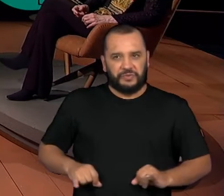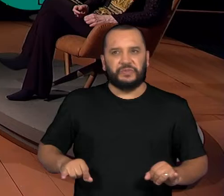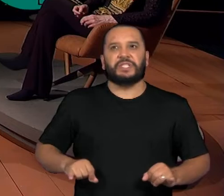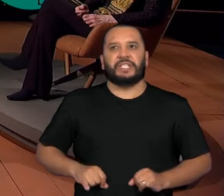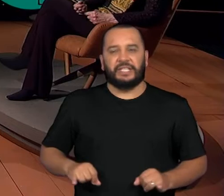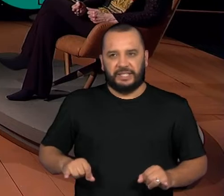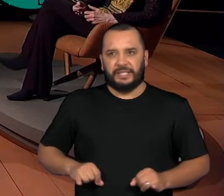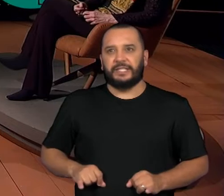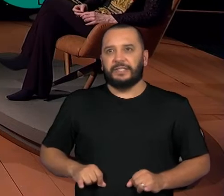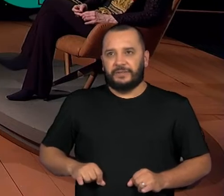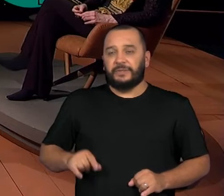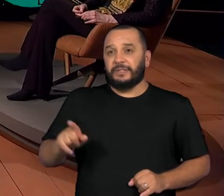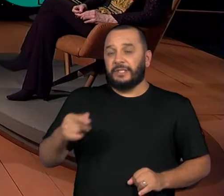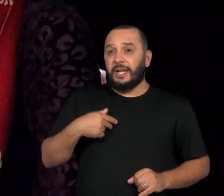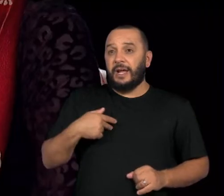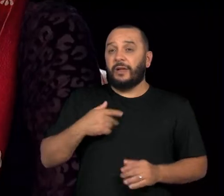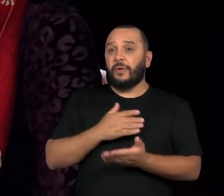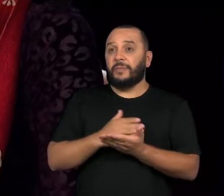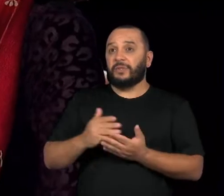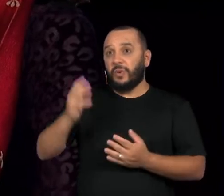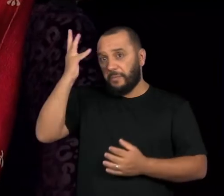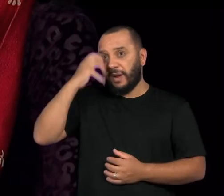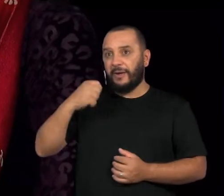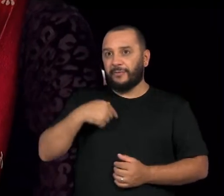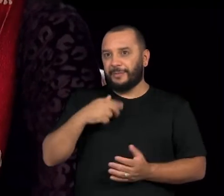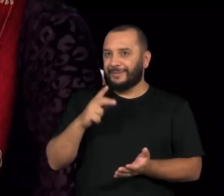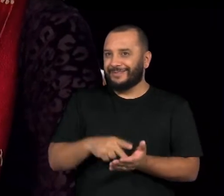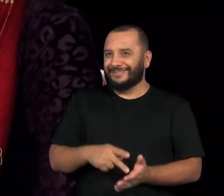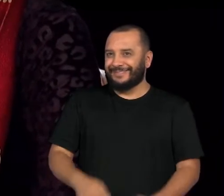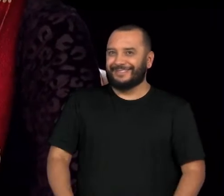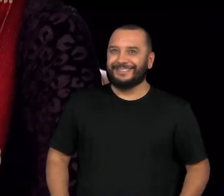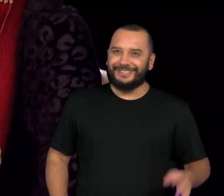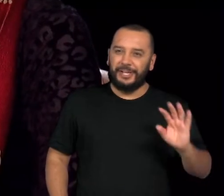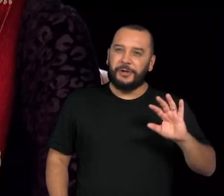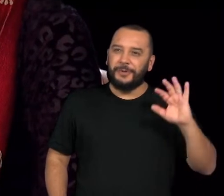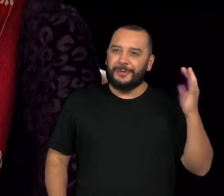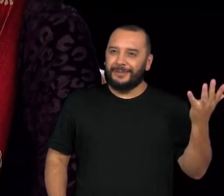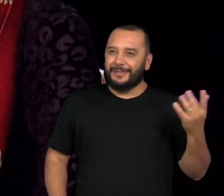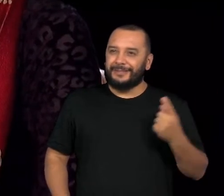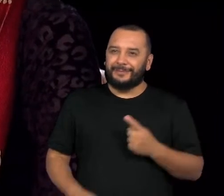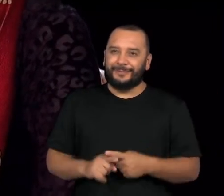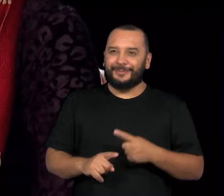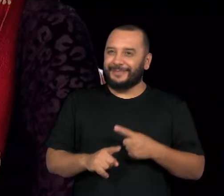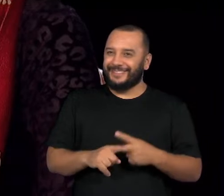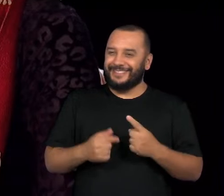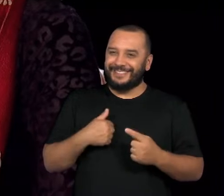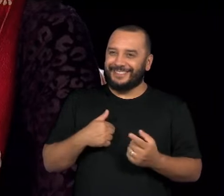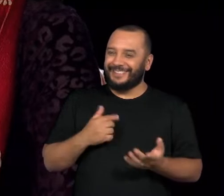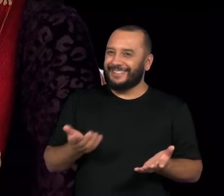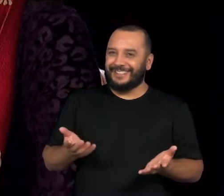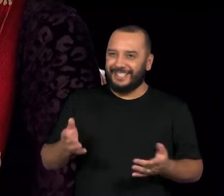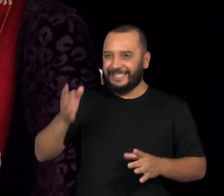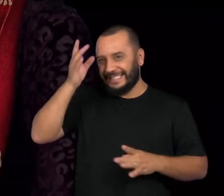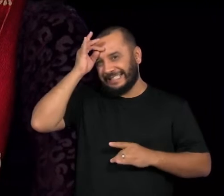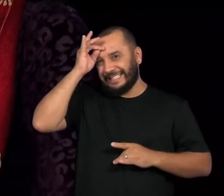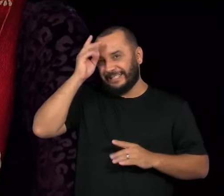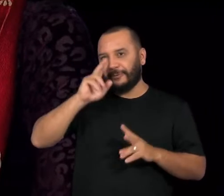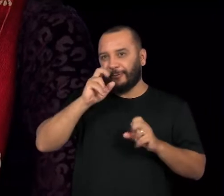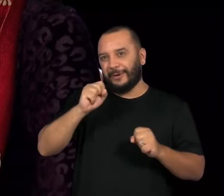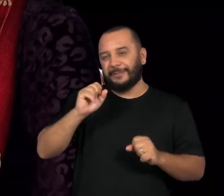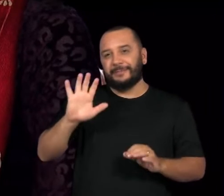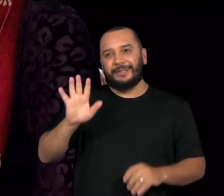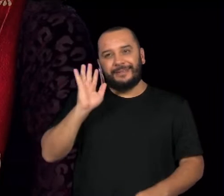ela começou a ficar com raiva de mim mesmo. Acontece, né? Porque é demais. Mas foi bem legal. Amor e Intrigas foi